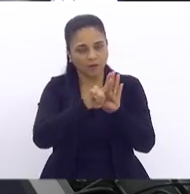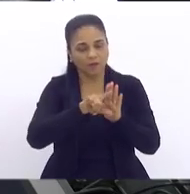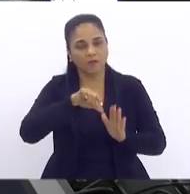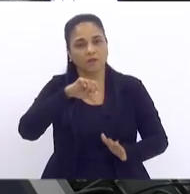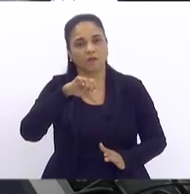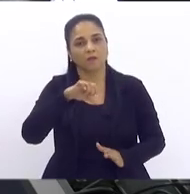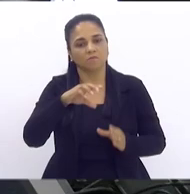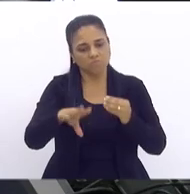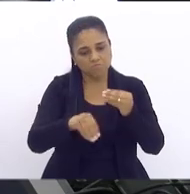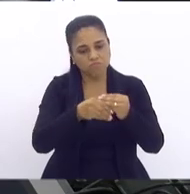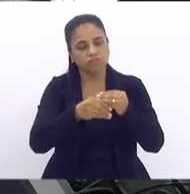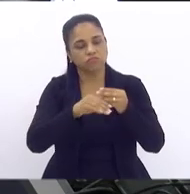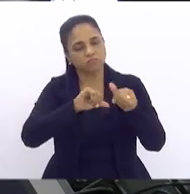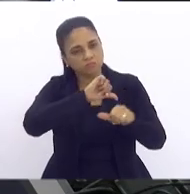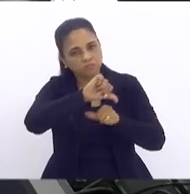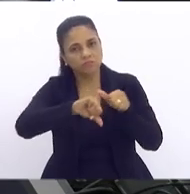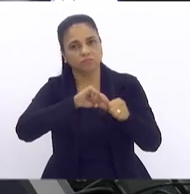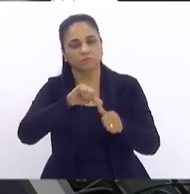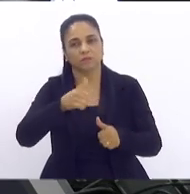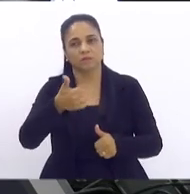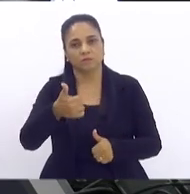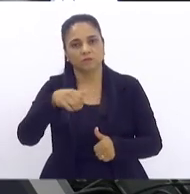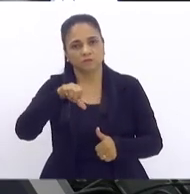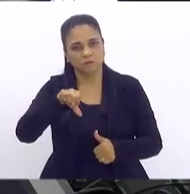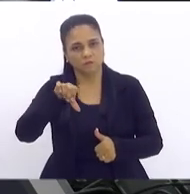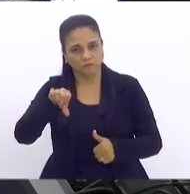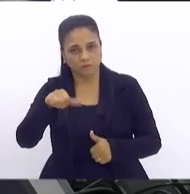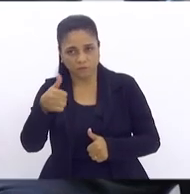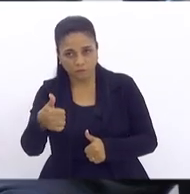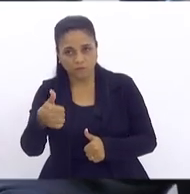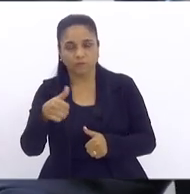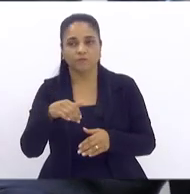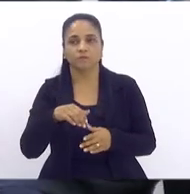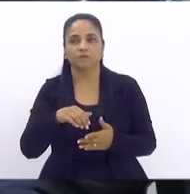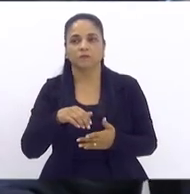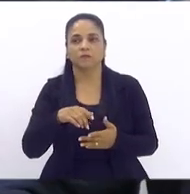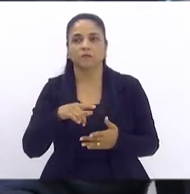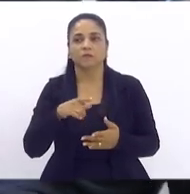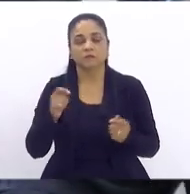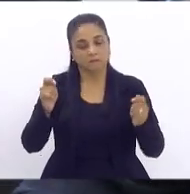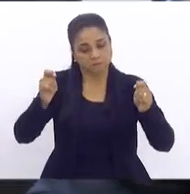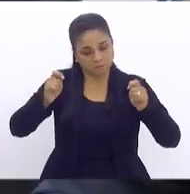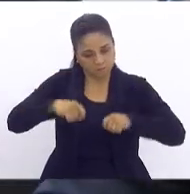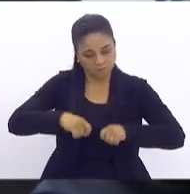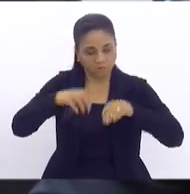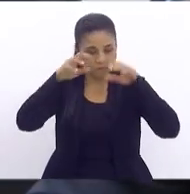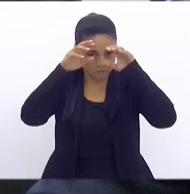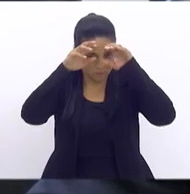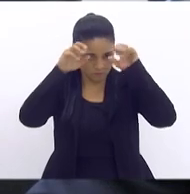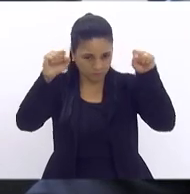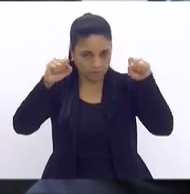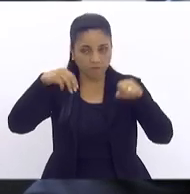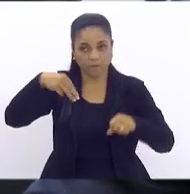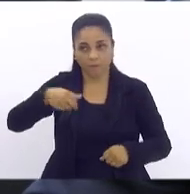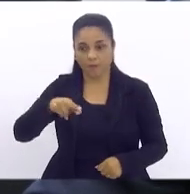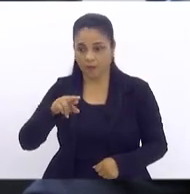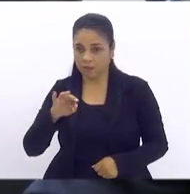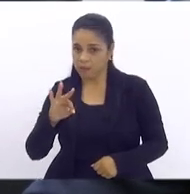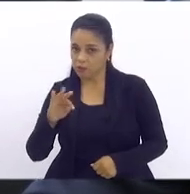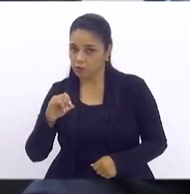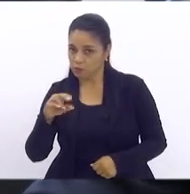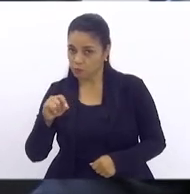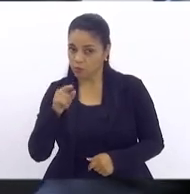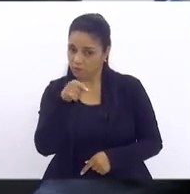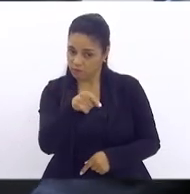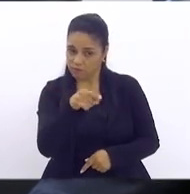várias alterações. Sendo que... quando fala assim, compete ainda ao Tribunal Marítimo, aí cabe a você, né? Vou